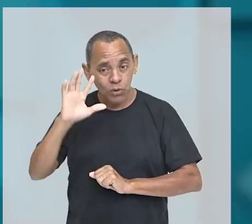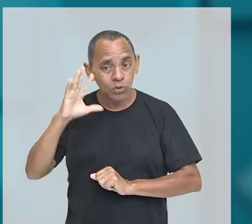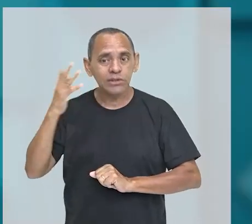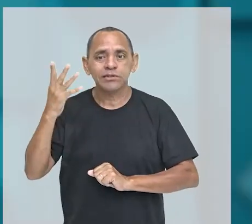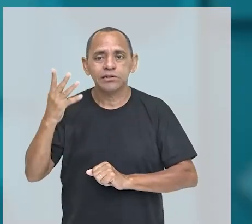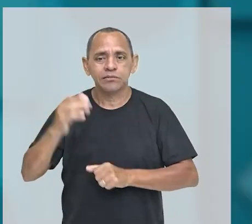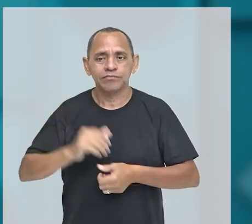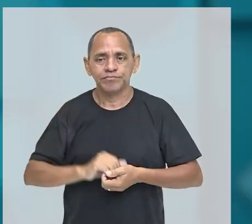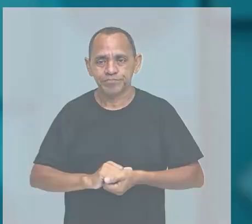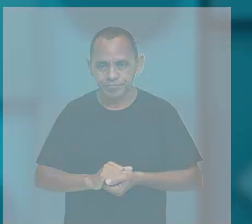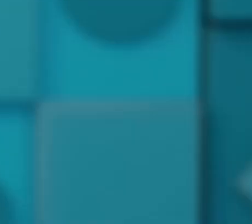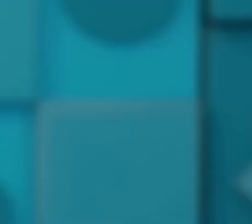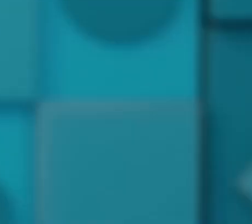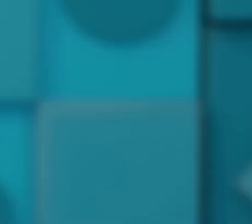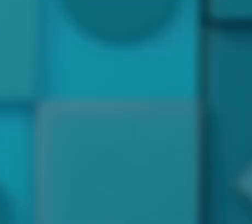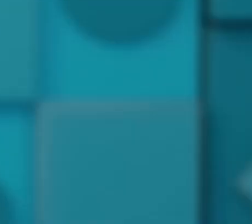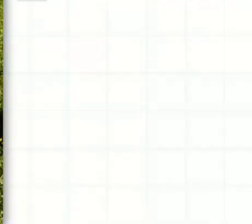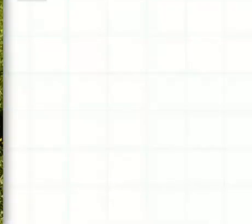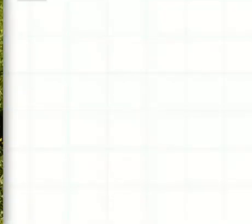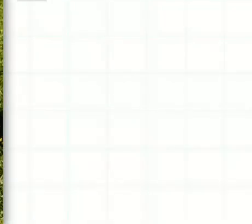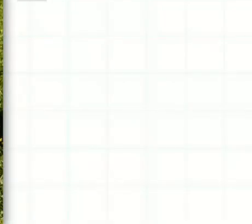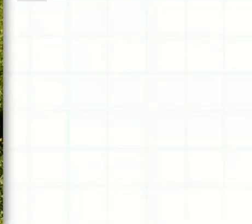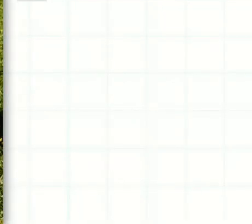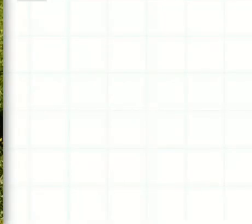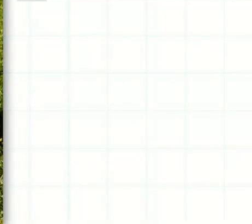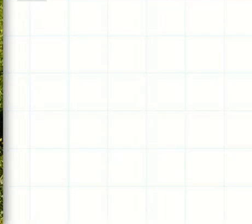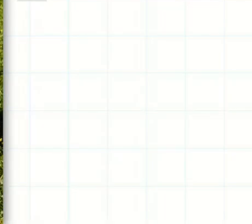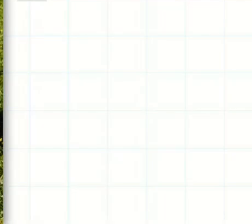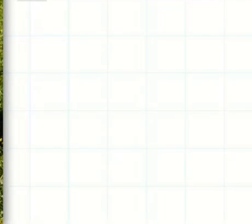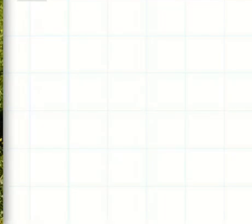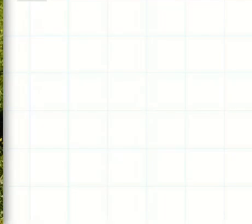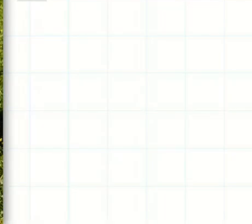tá certo? Vamos explorar mais um exemplo.